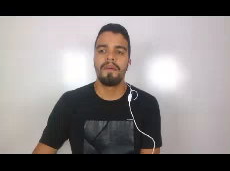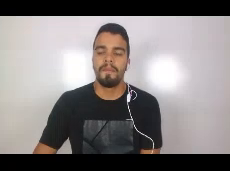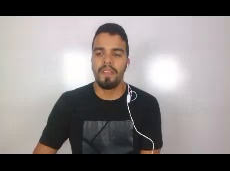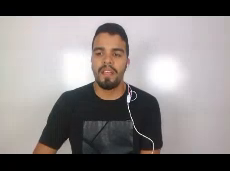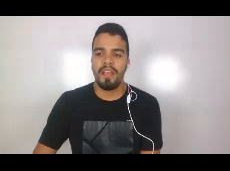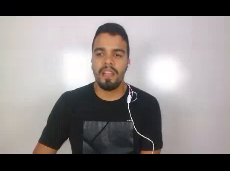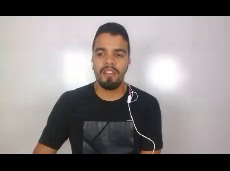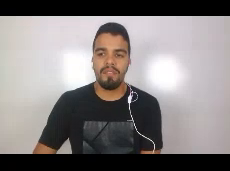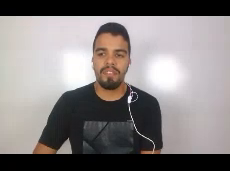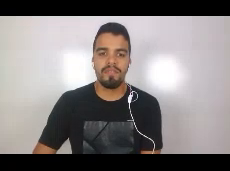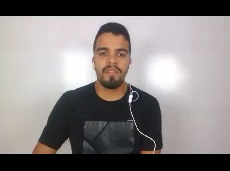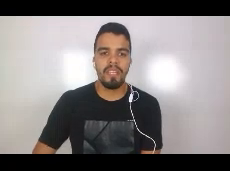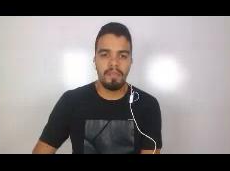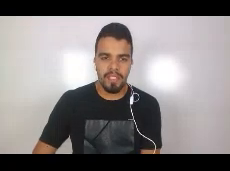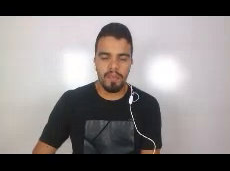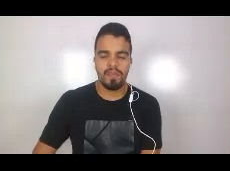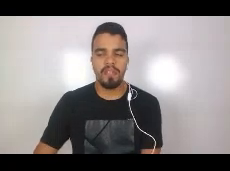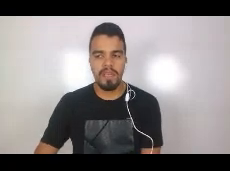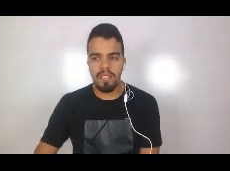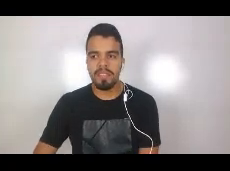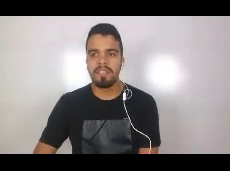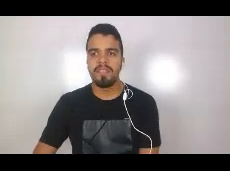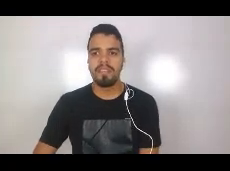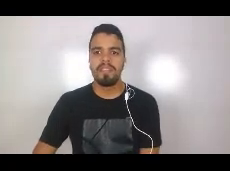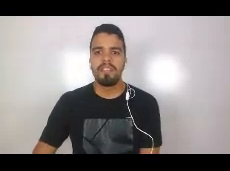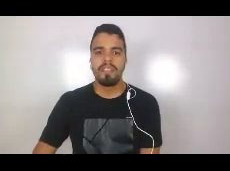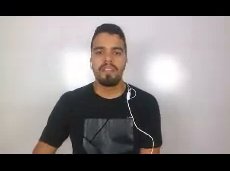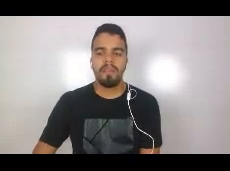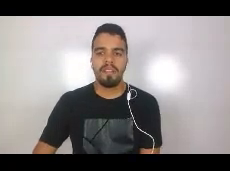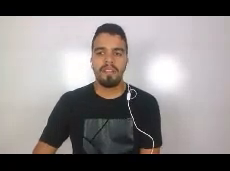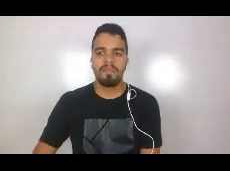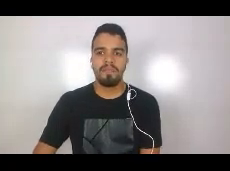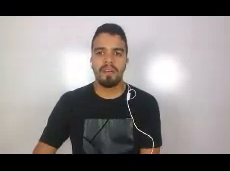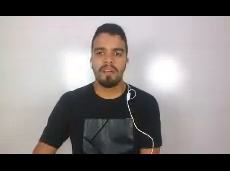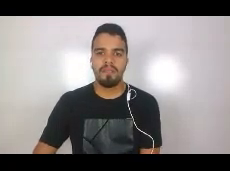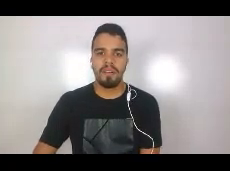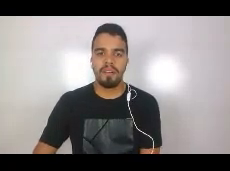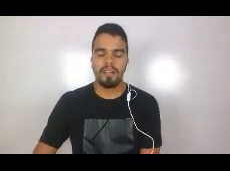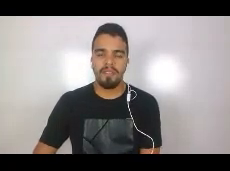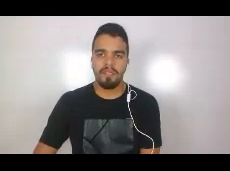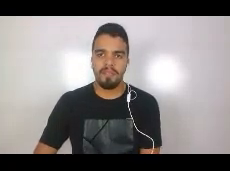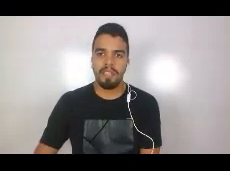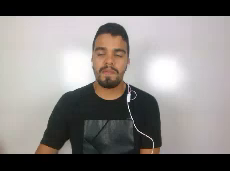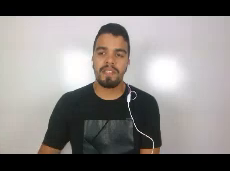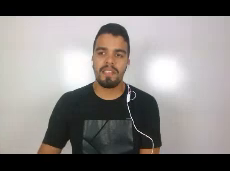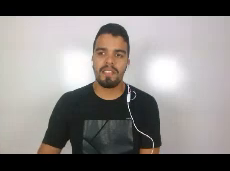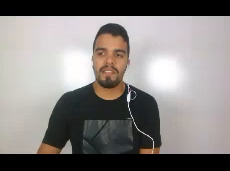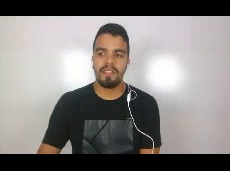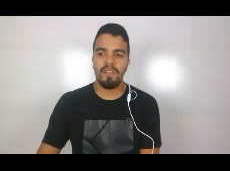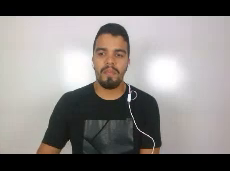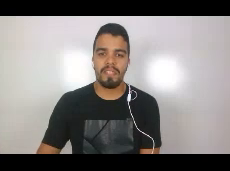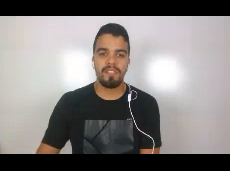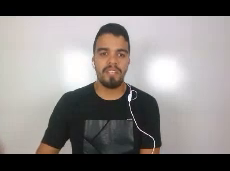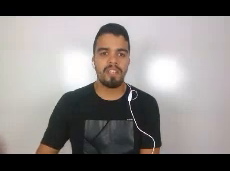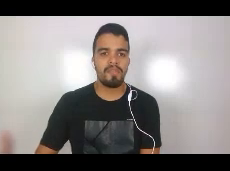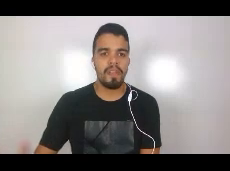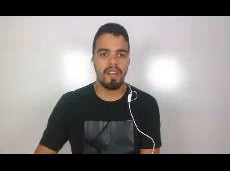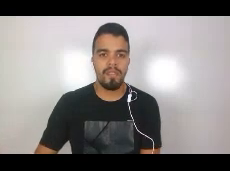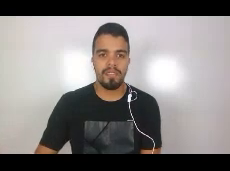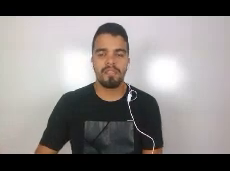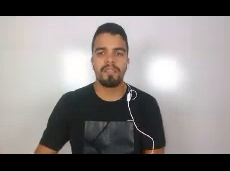par linguístico Libras-Português. Também tenho uma especialização em